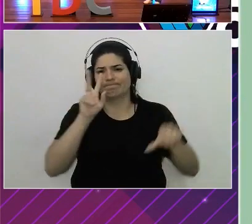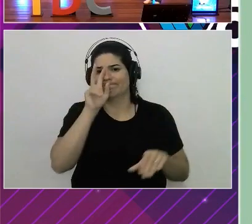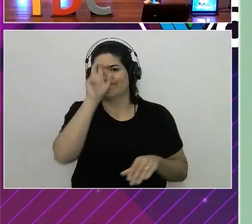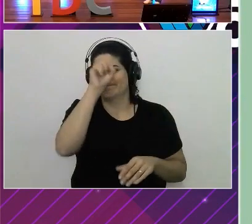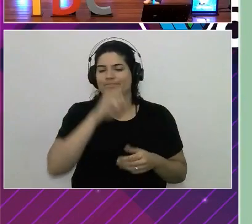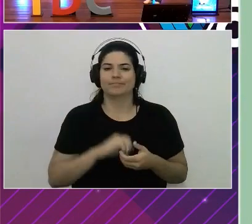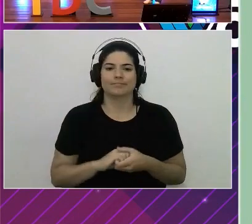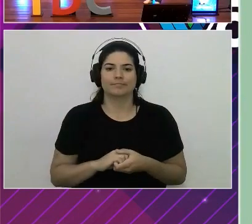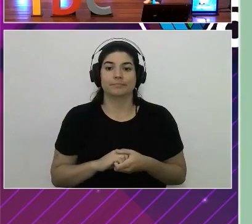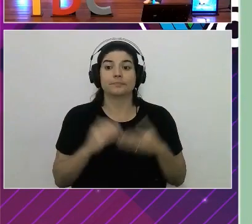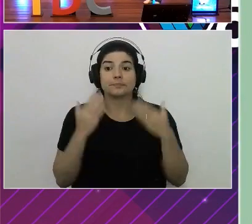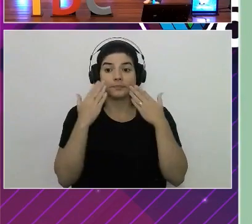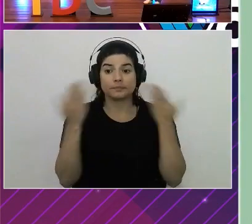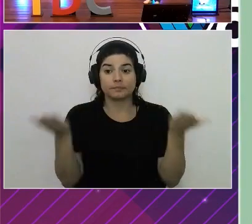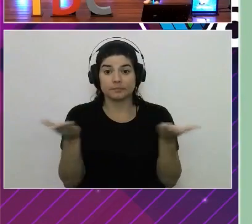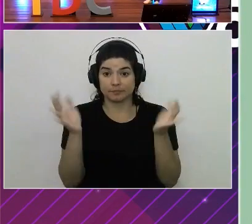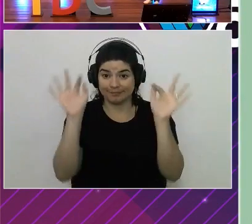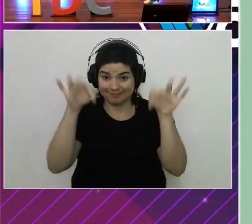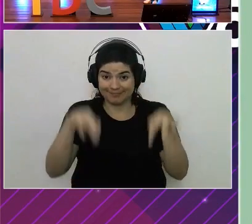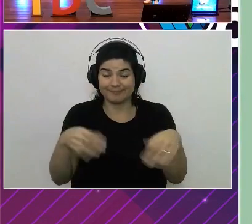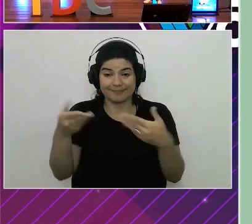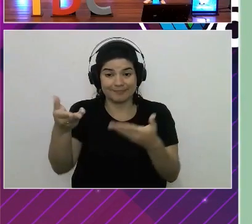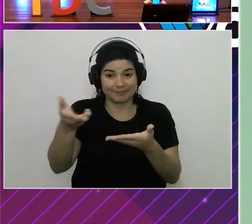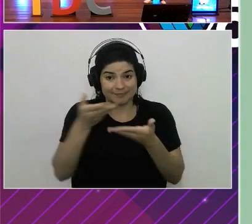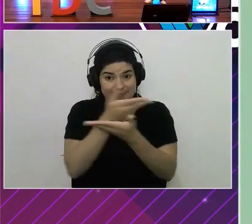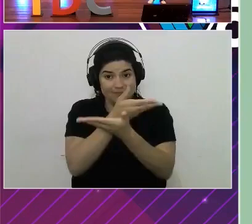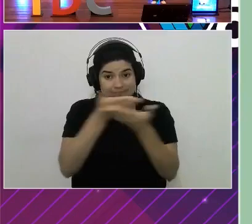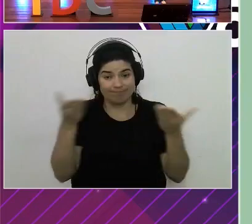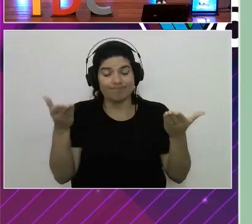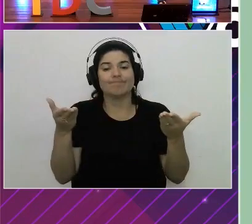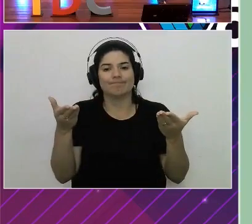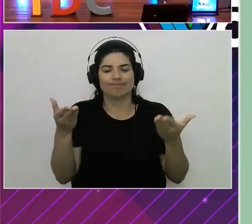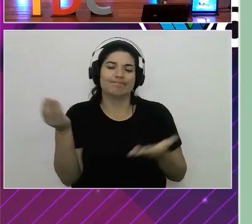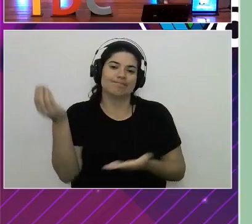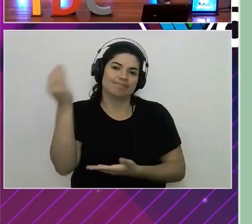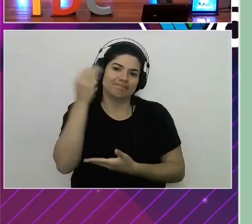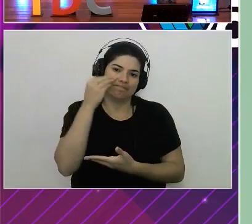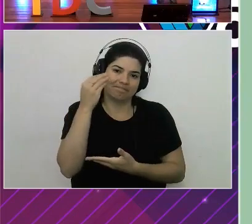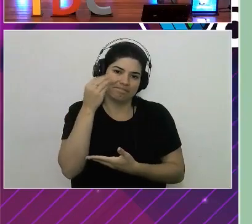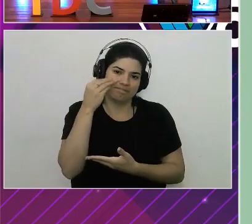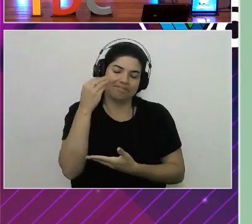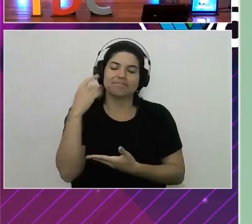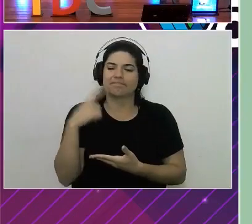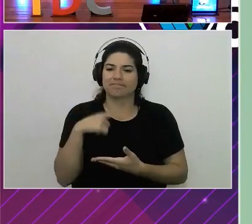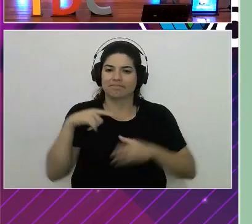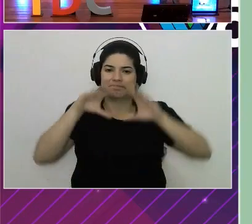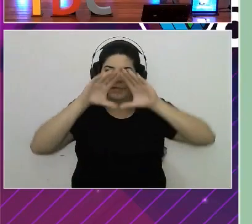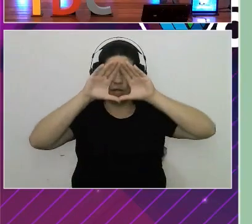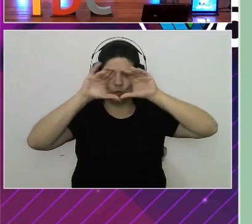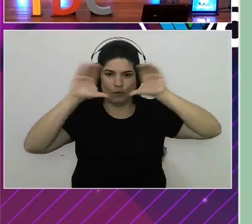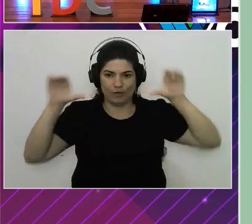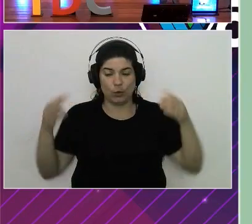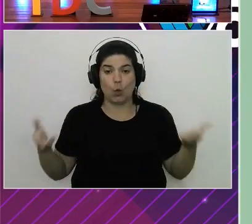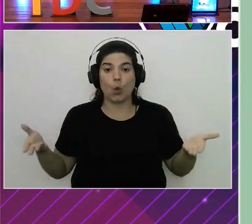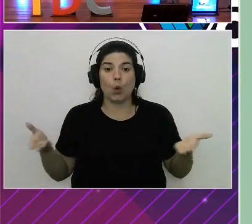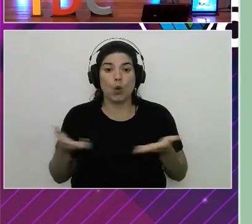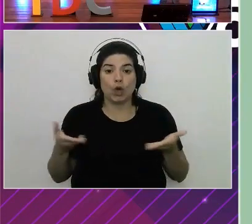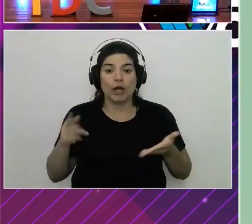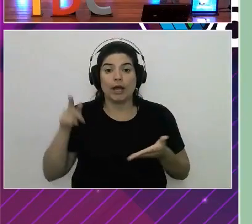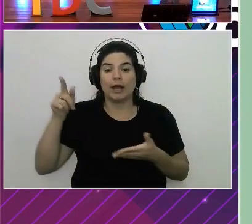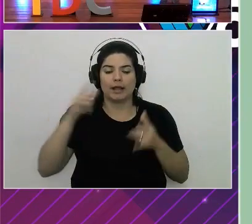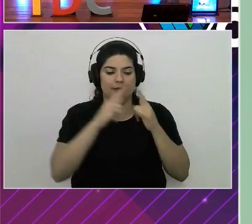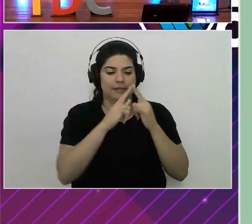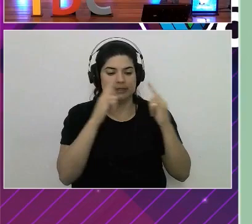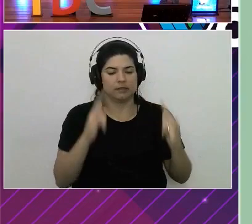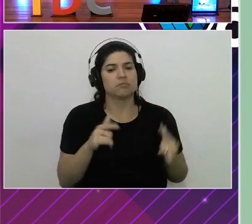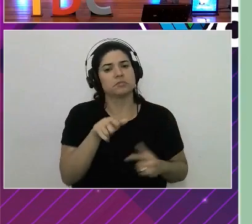Finalizando aqui, galera, fica o convite para fazer um trial da nossa nuvem. Tá? Hoje, lá no nosso stand, vocês